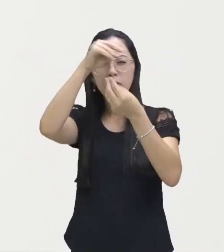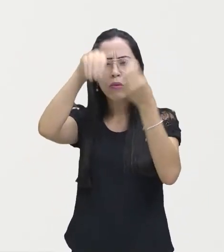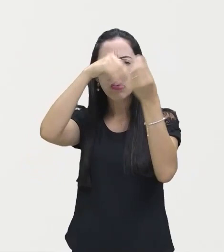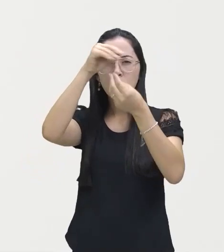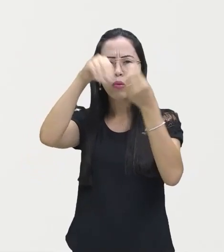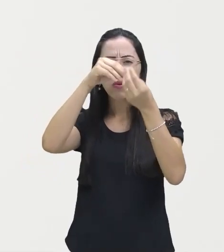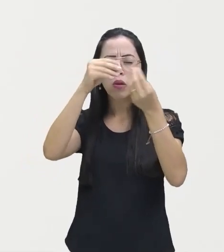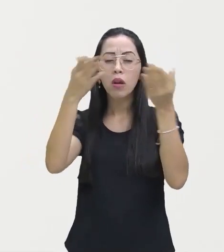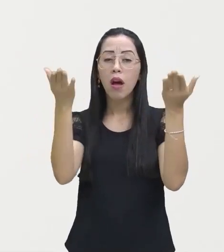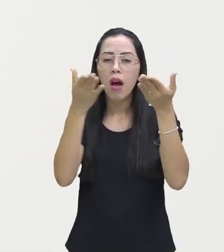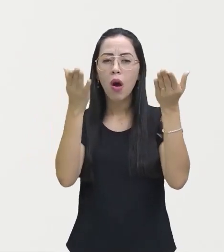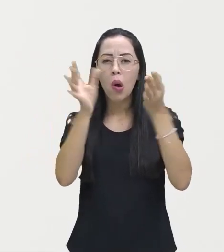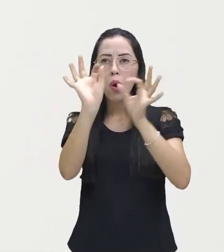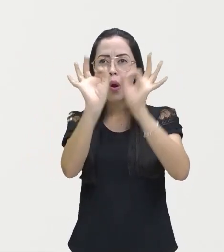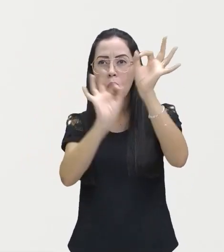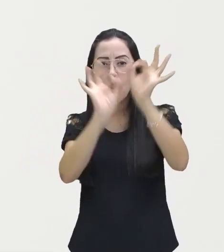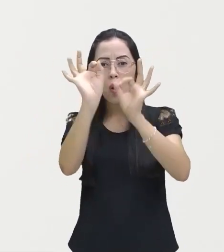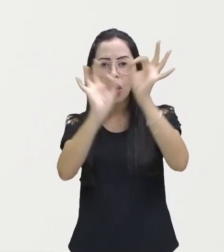palavrinhas